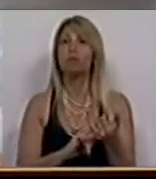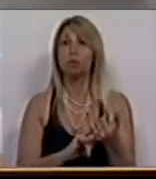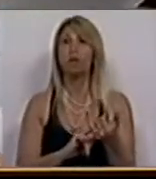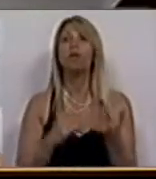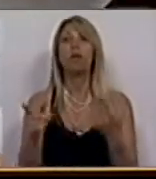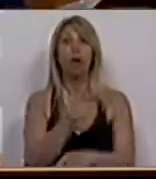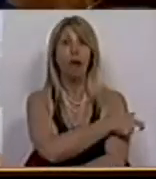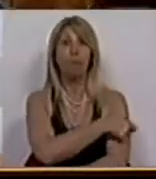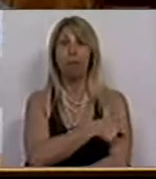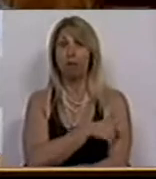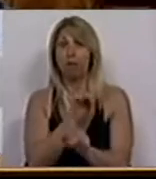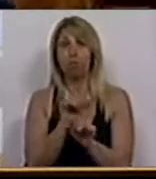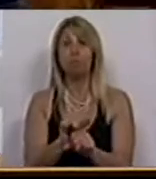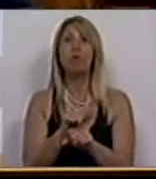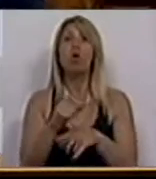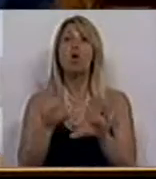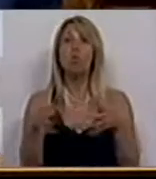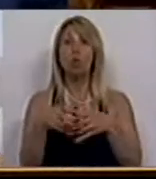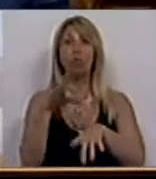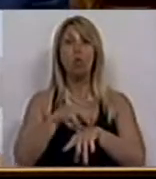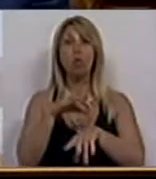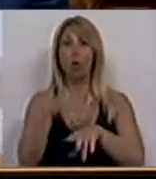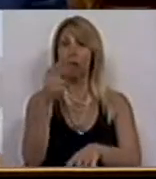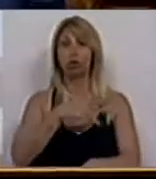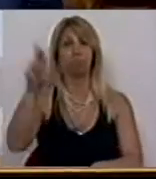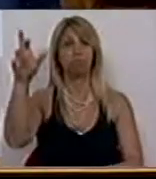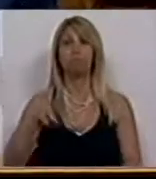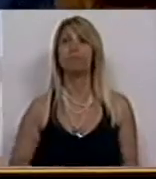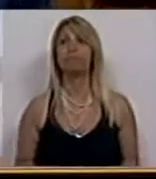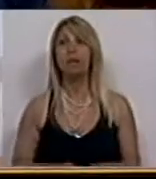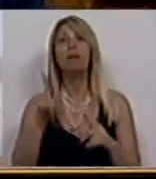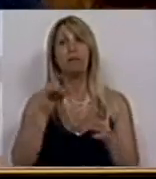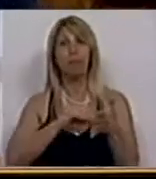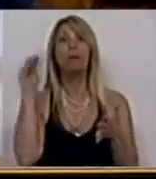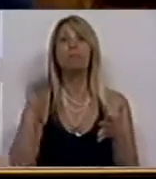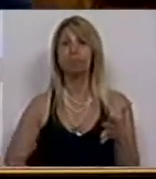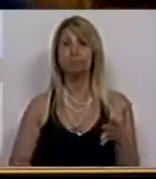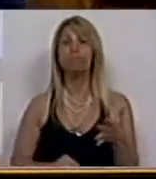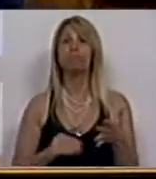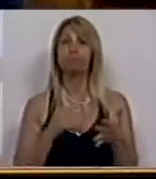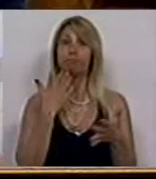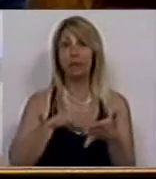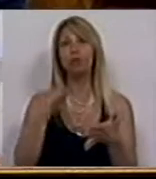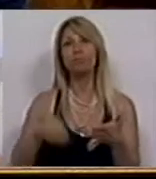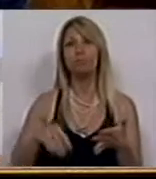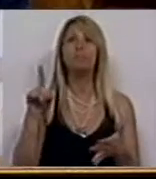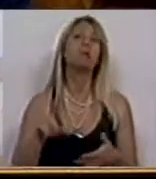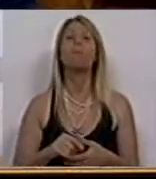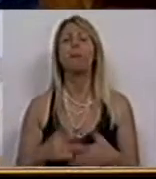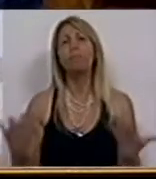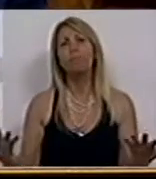de doentes crónicos que também subscrevem esta petição. E o que é que defendem